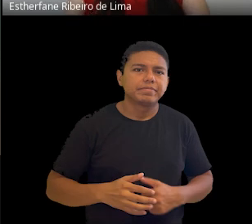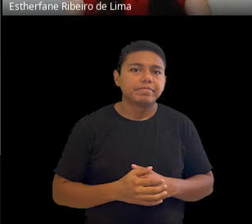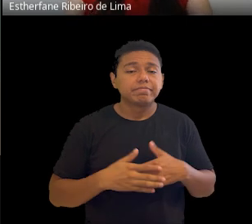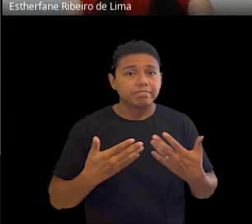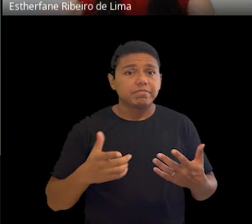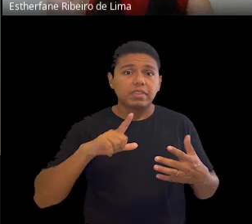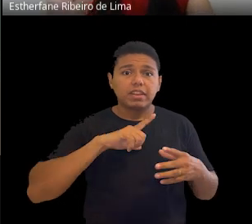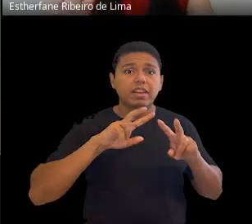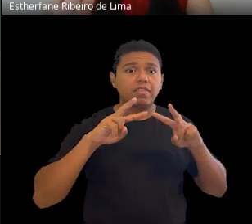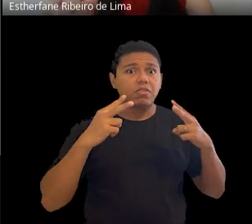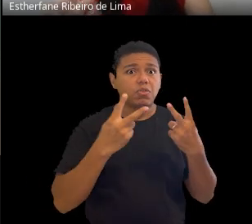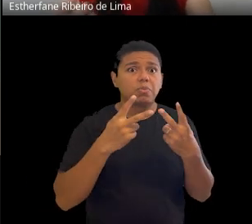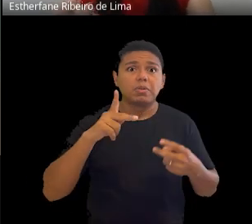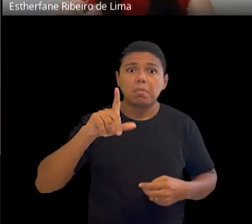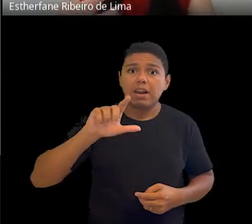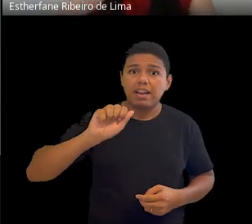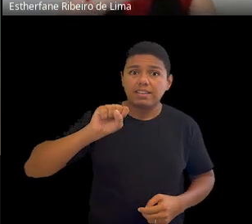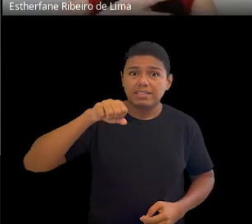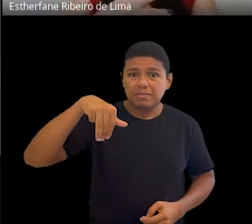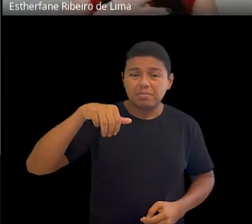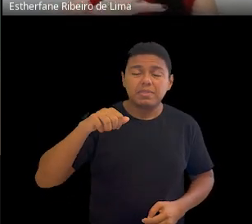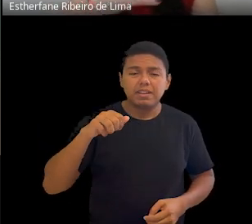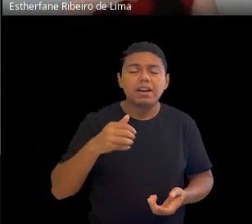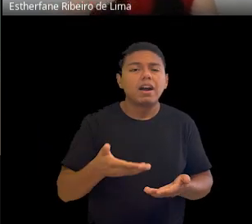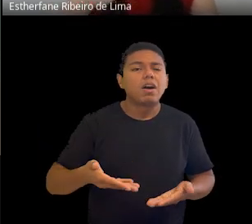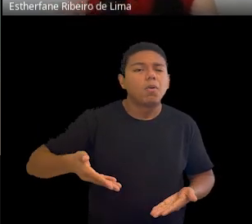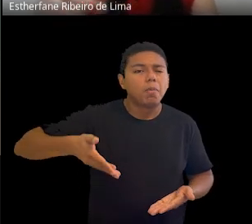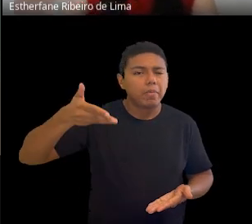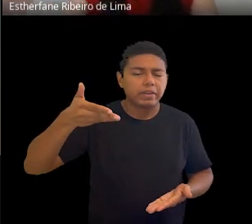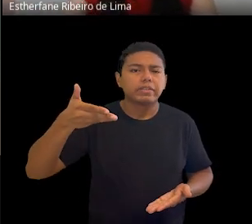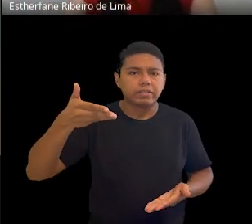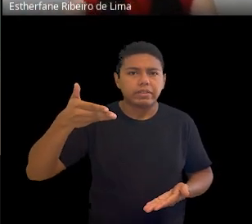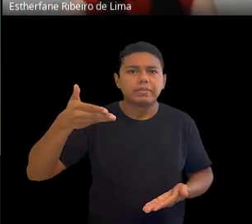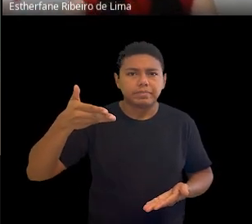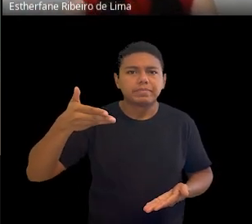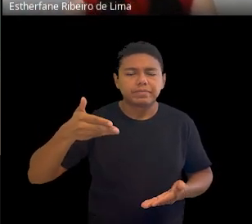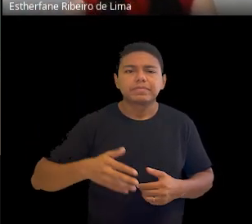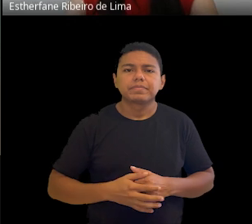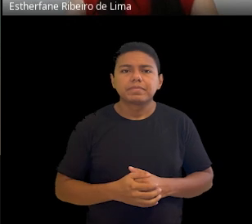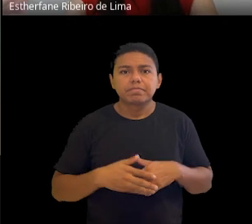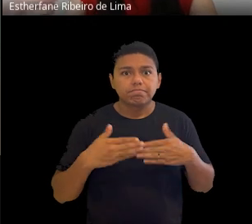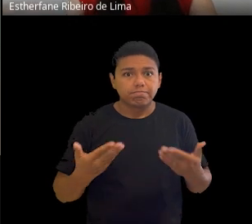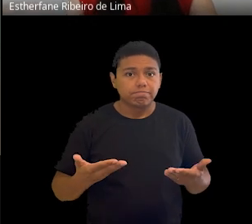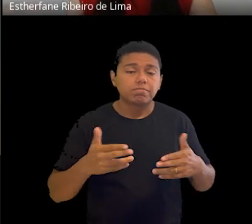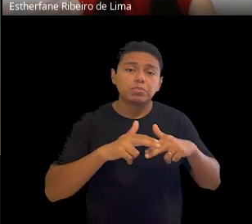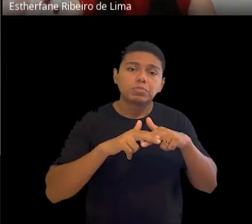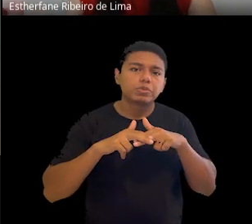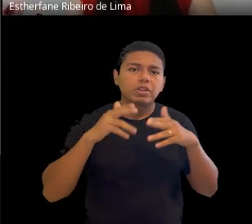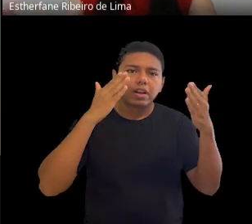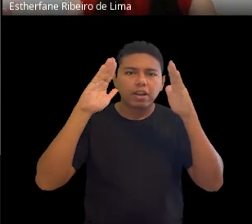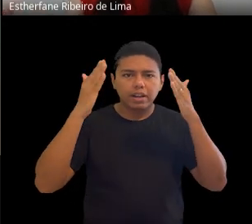o volume plasmático materno ele vai aumentar mais do que os eritrócitos. Então, por isso,